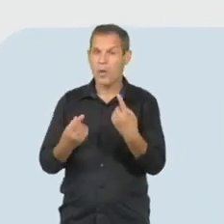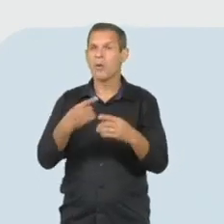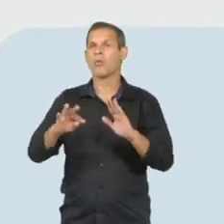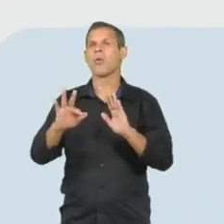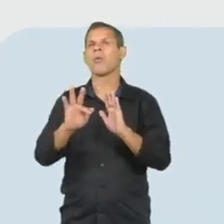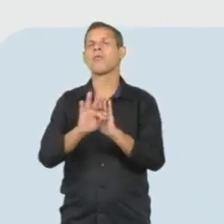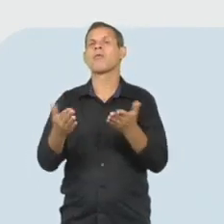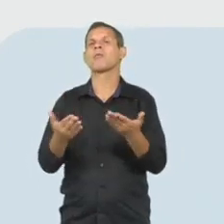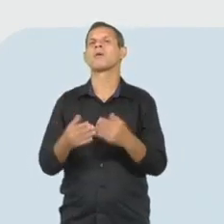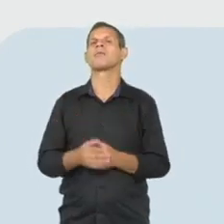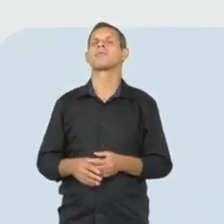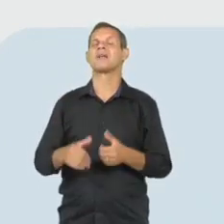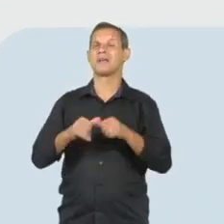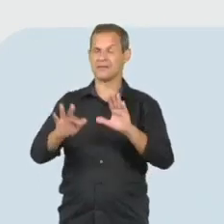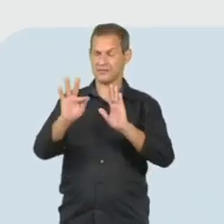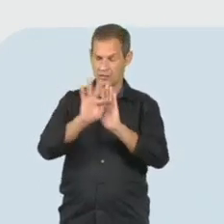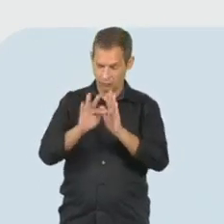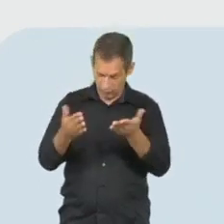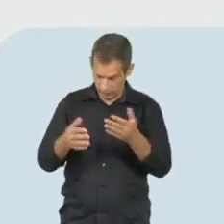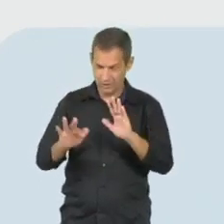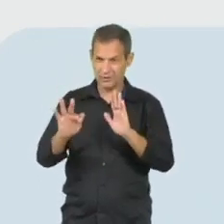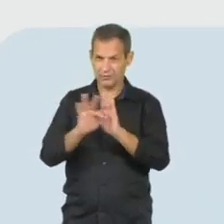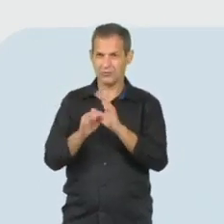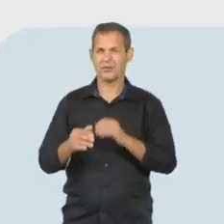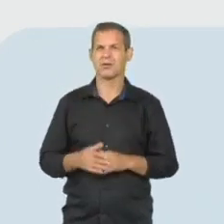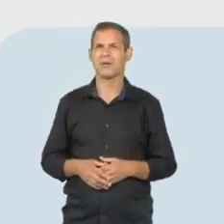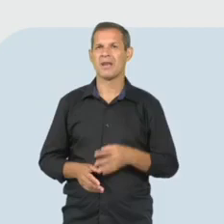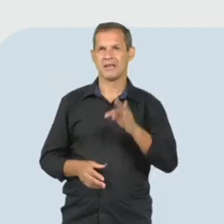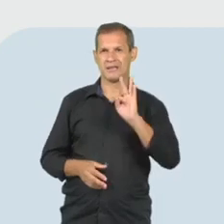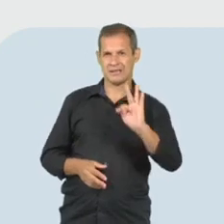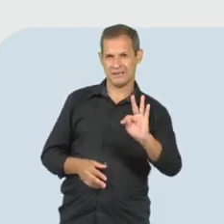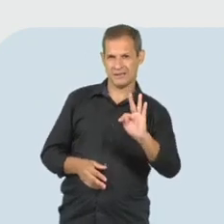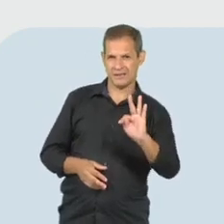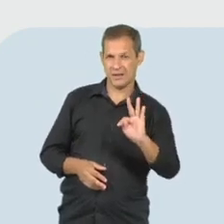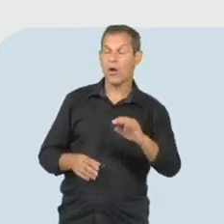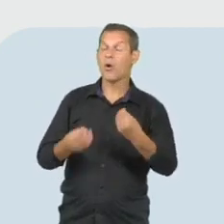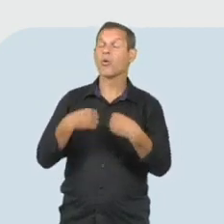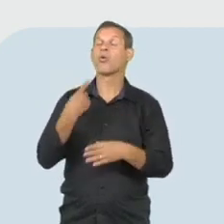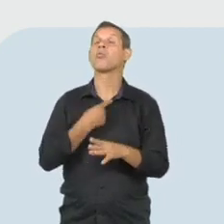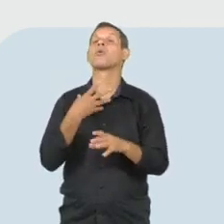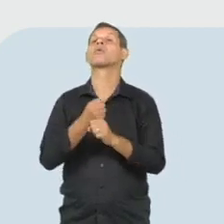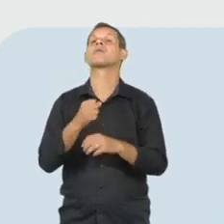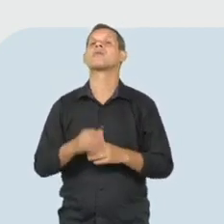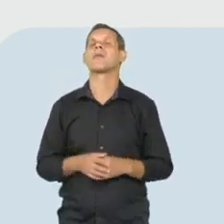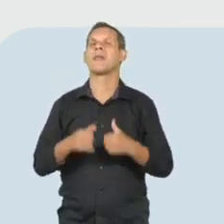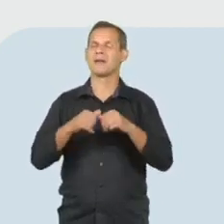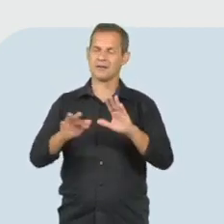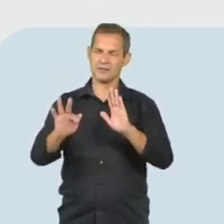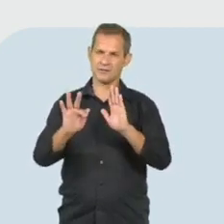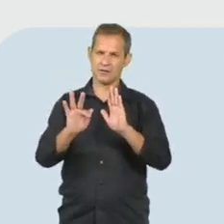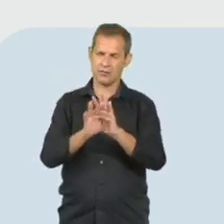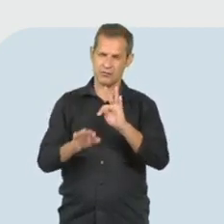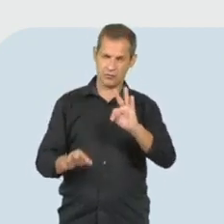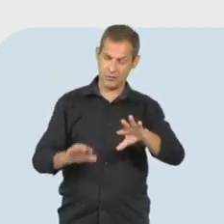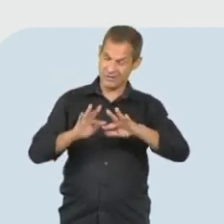ser essa fórmula aqui, fórmula T. Como é que a gente calcula essa fórmula T? Simples também, ó, vai ter a